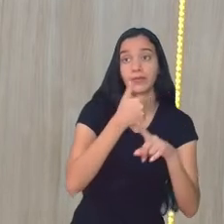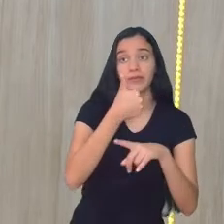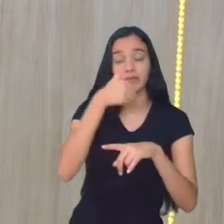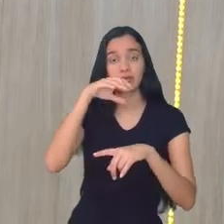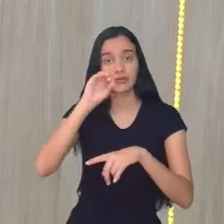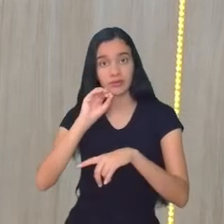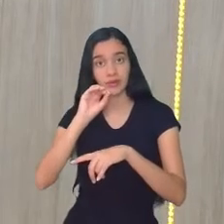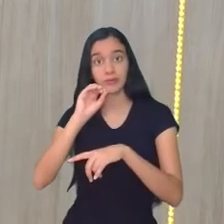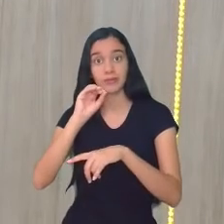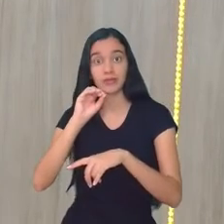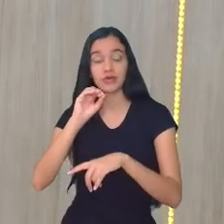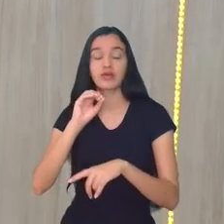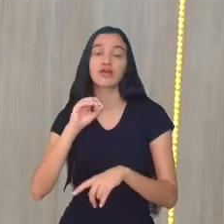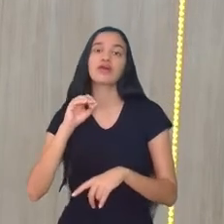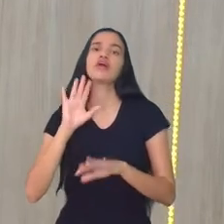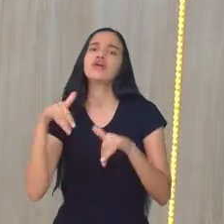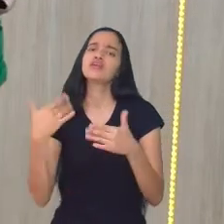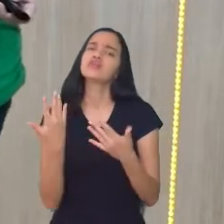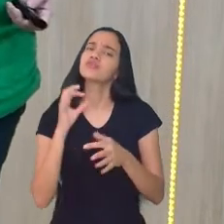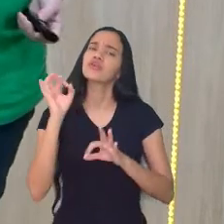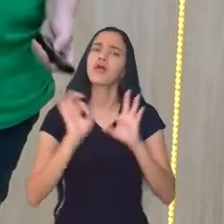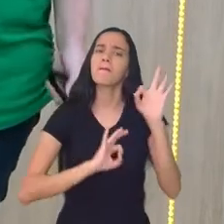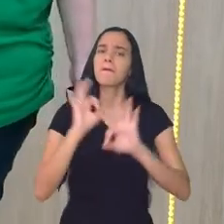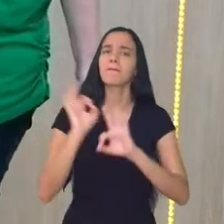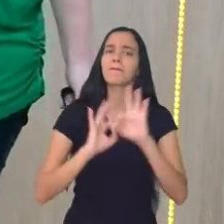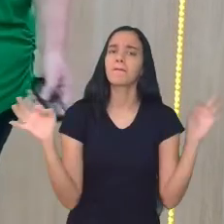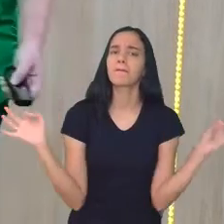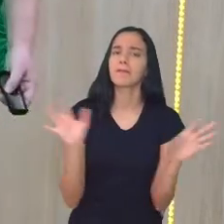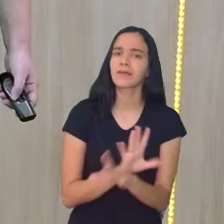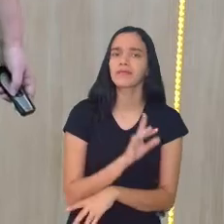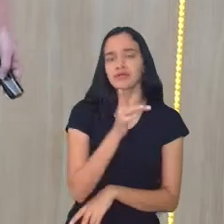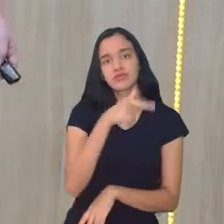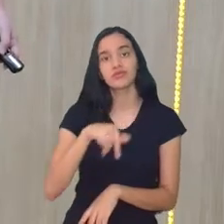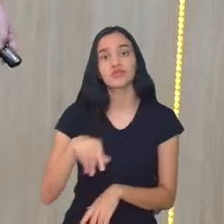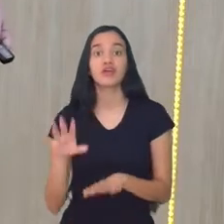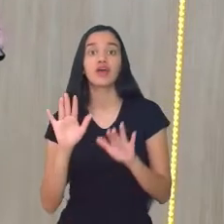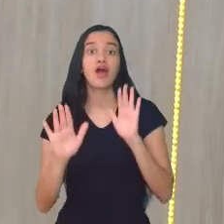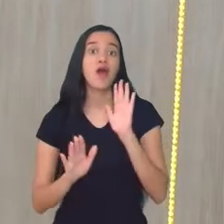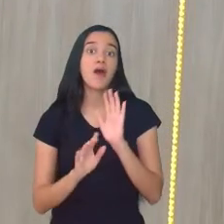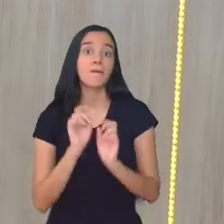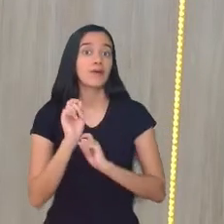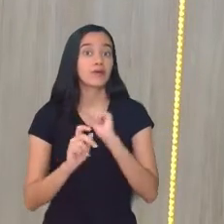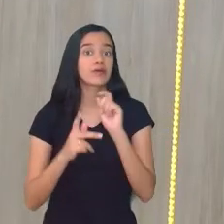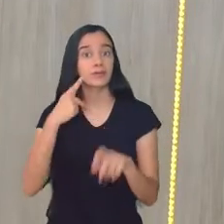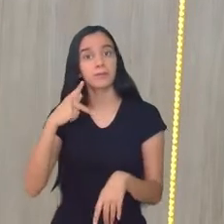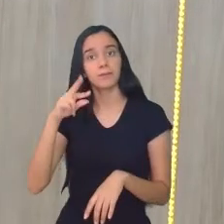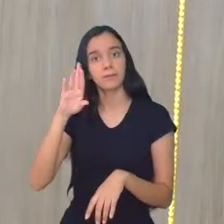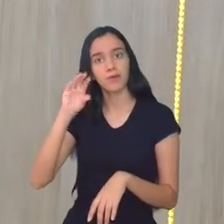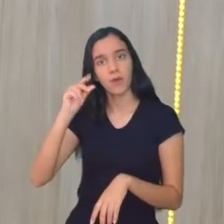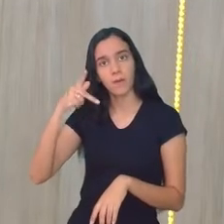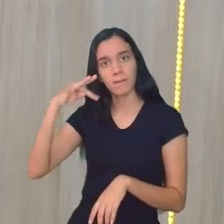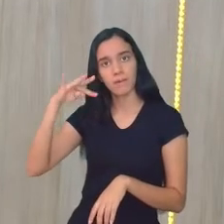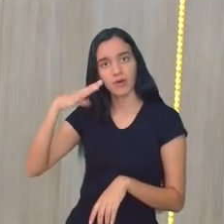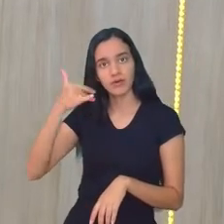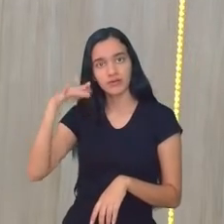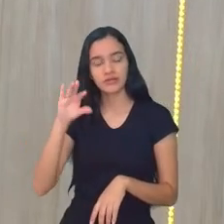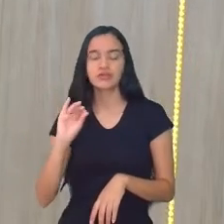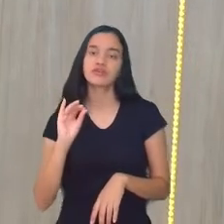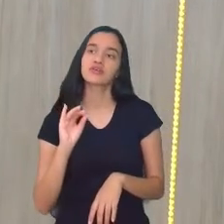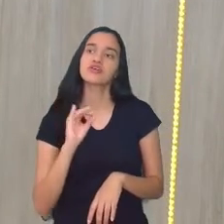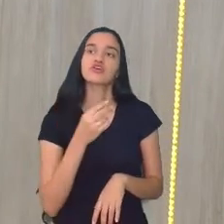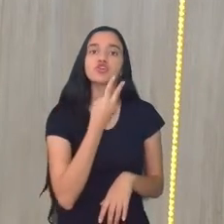2. Gente, isso aqui já está preparando você para uma coisa chamada proporção. Então, 2 vezes